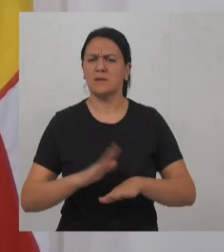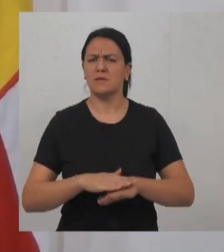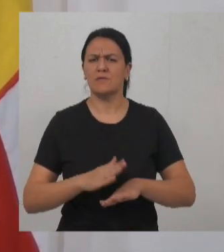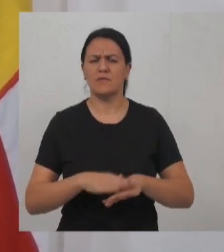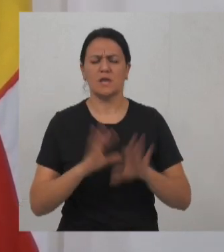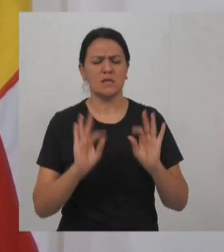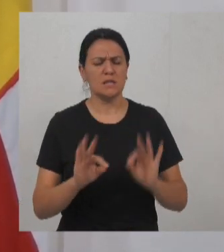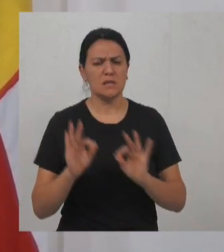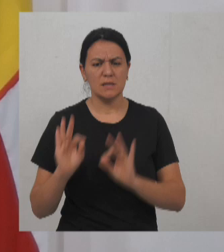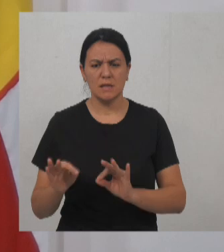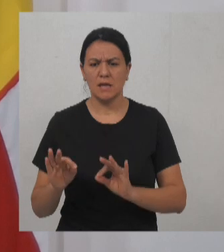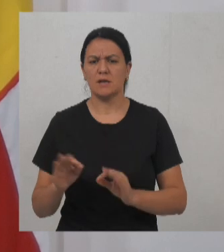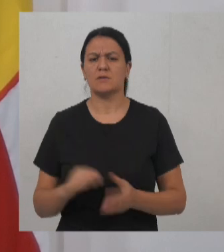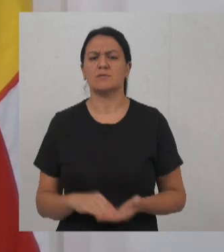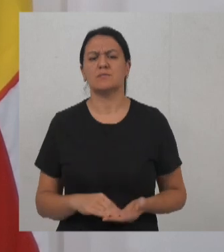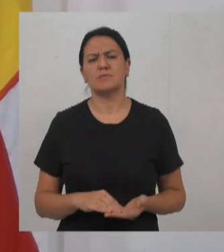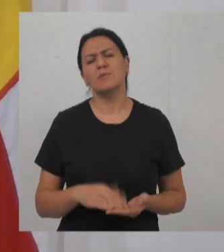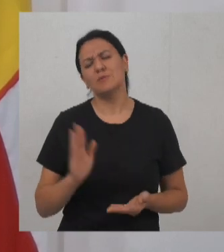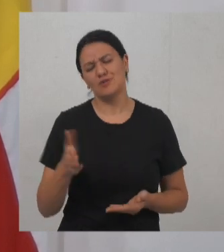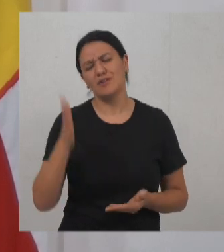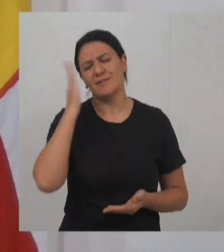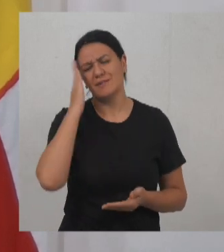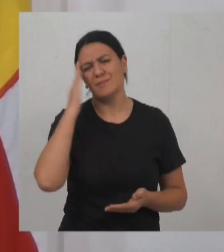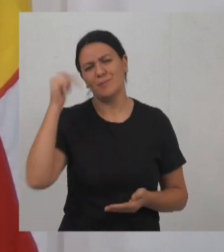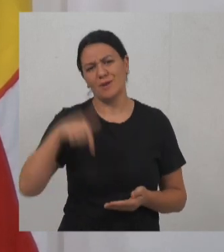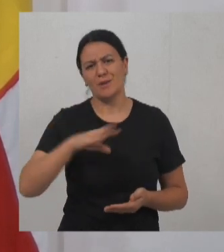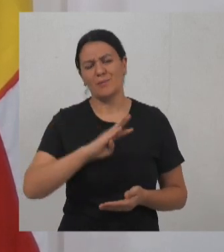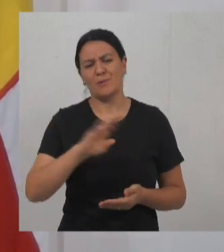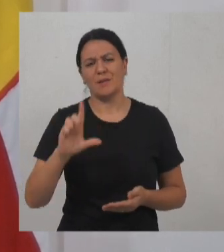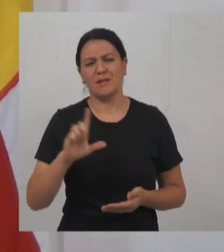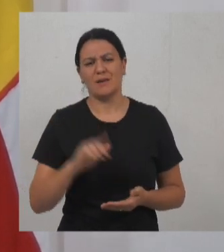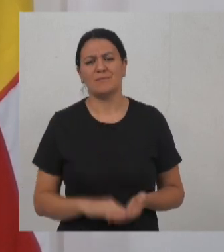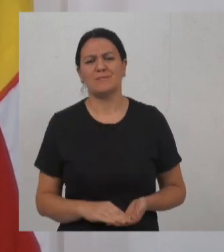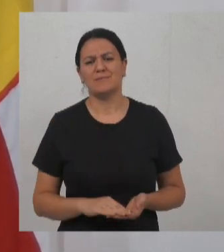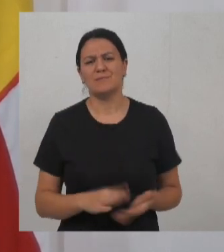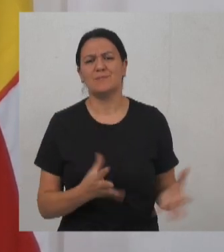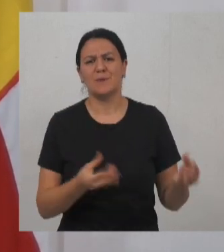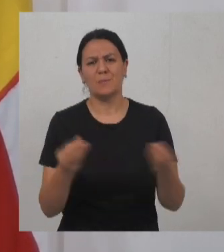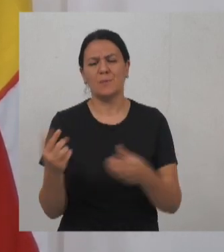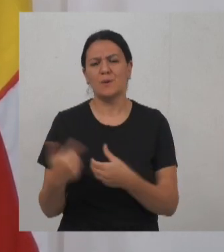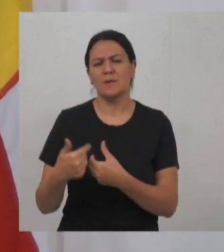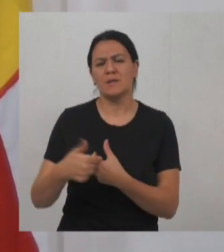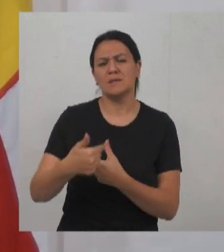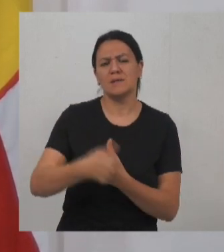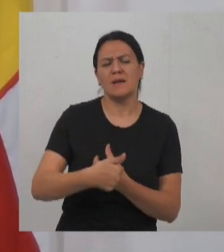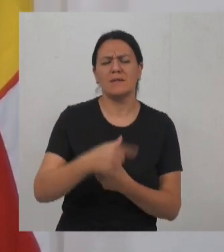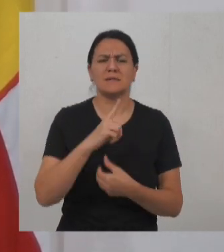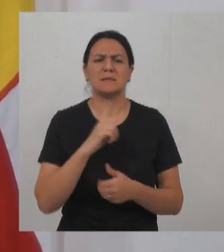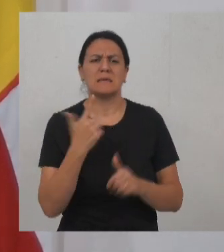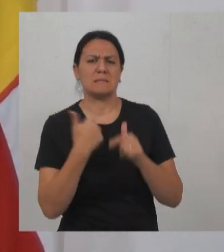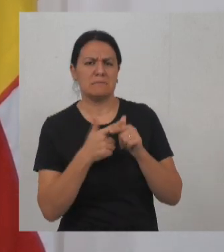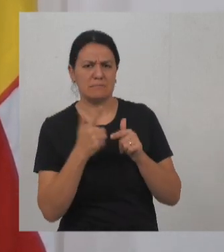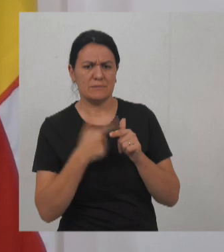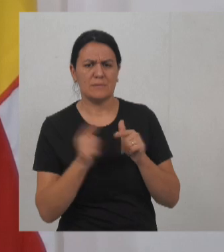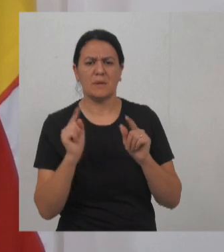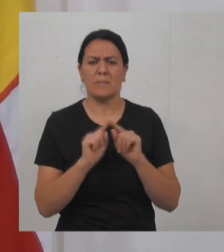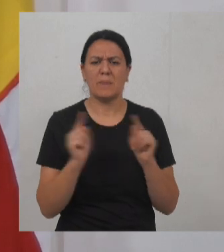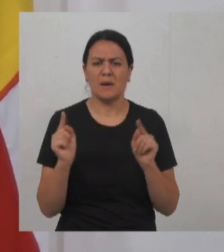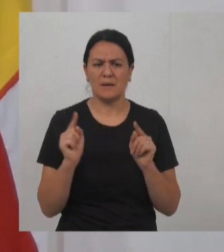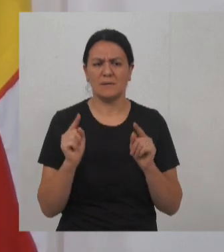da normalidade, como é esperado em Blumenau. Muitas cidades têm problemas,